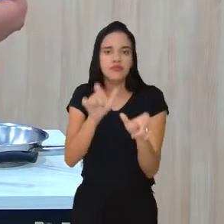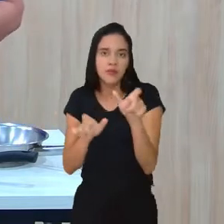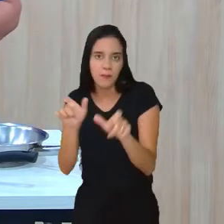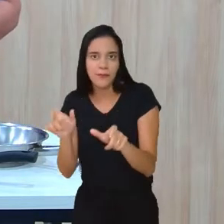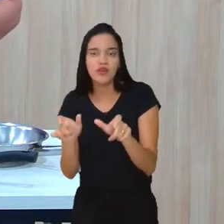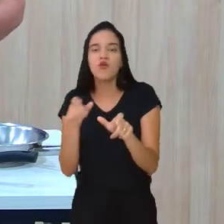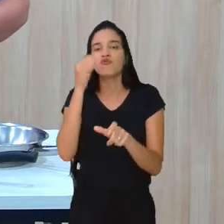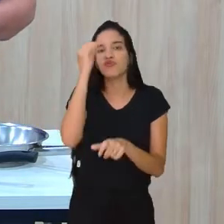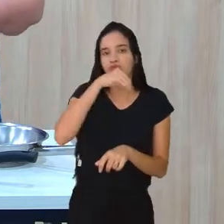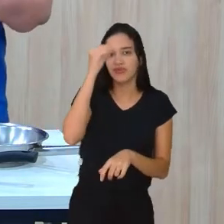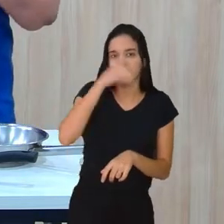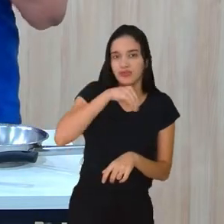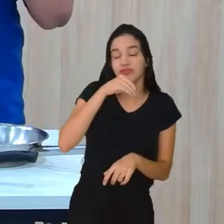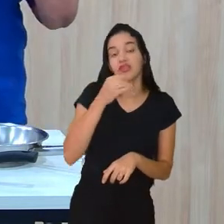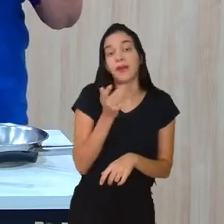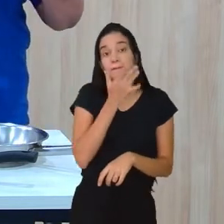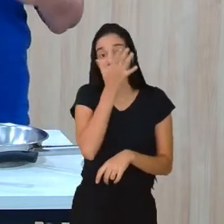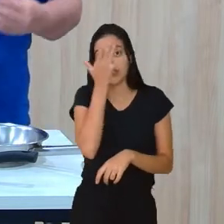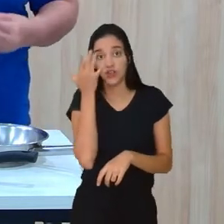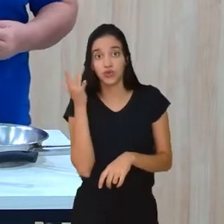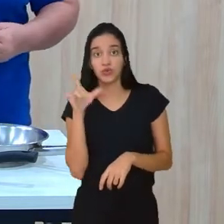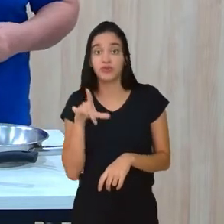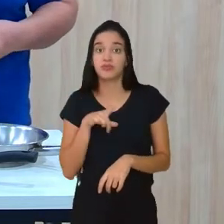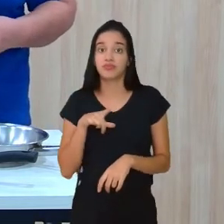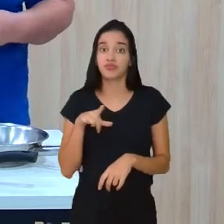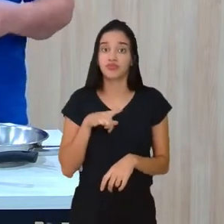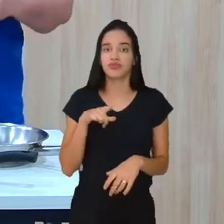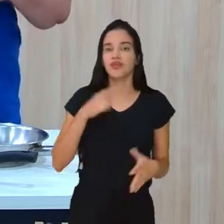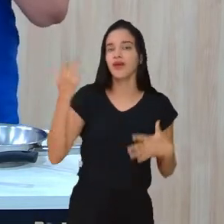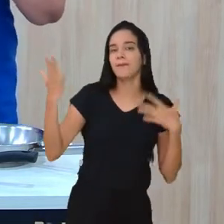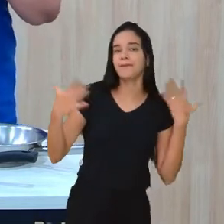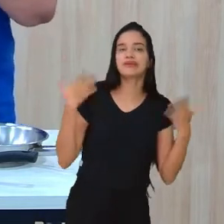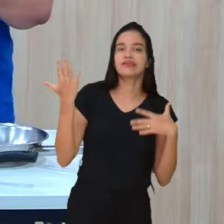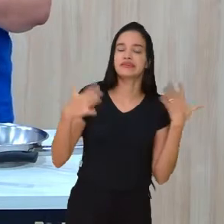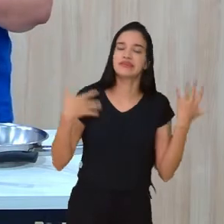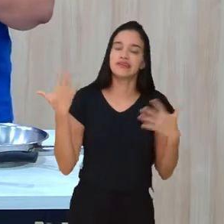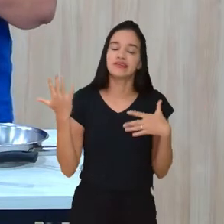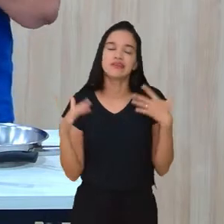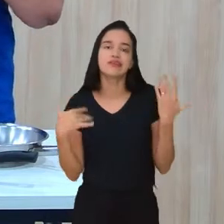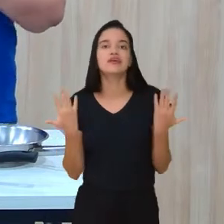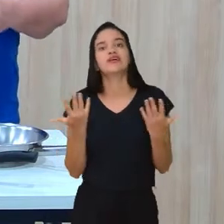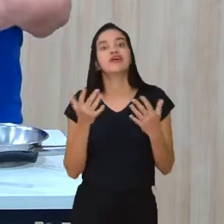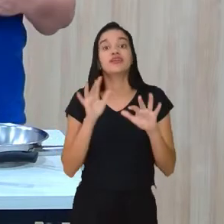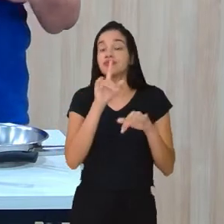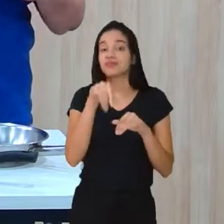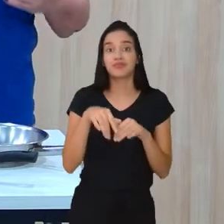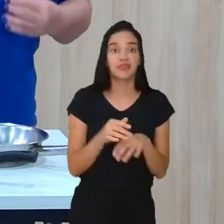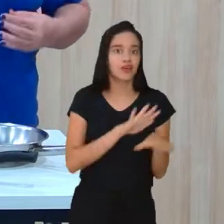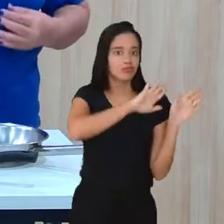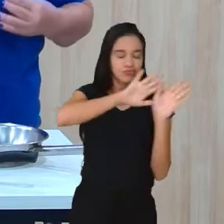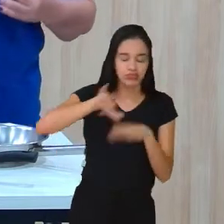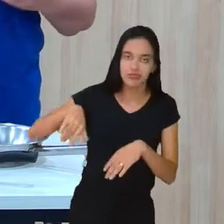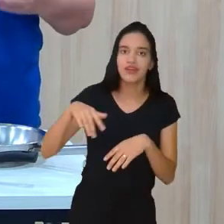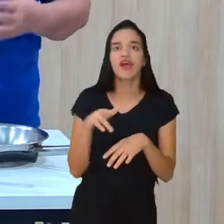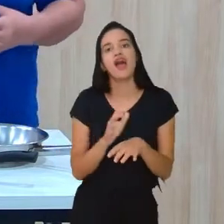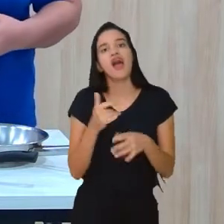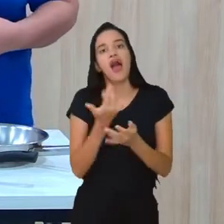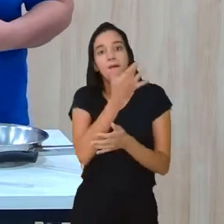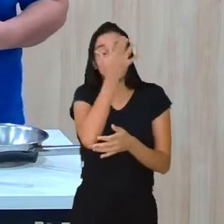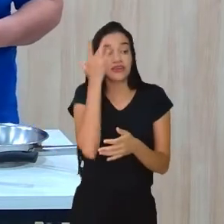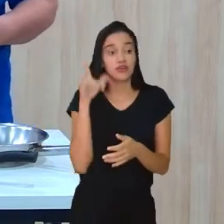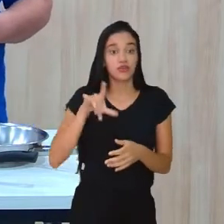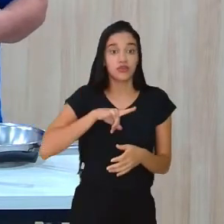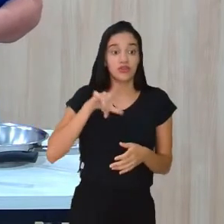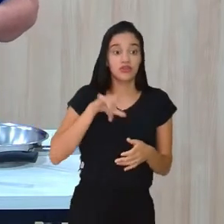vulneráveis, né? São pessoas aí que têm vários parceiros, a questão aí também de compartilhamento de alguns